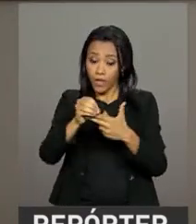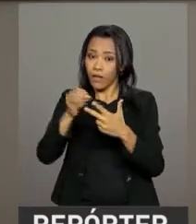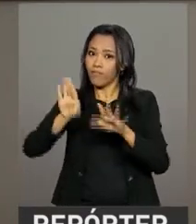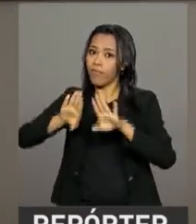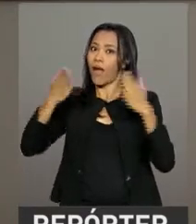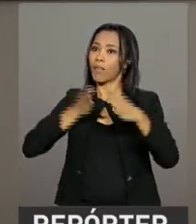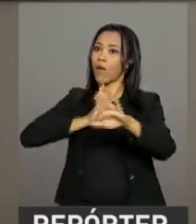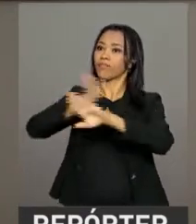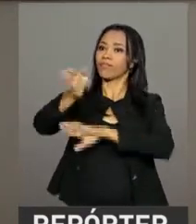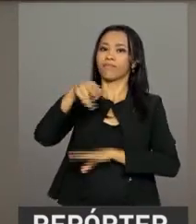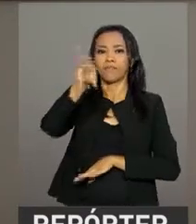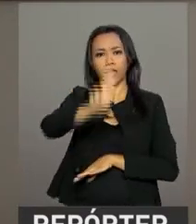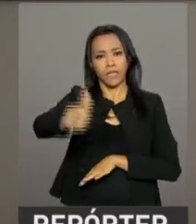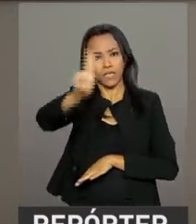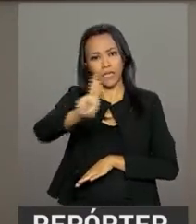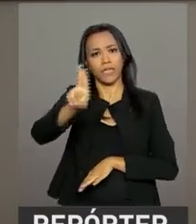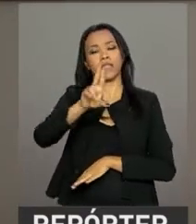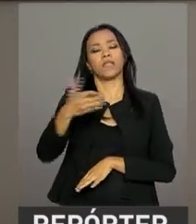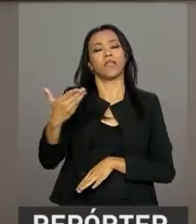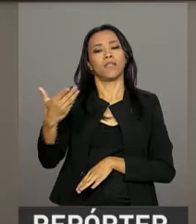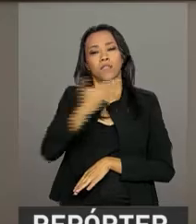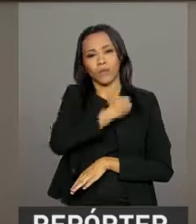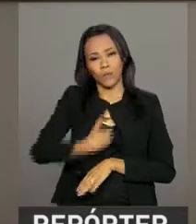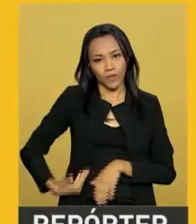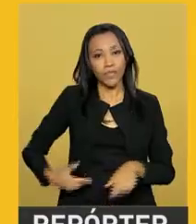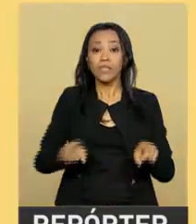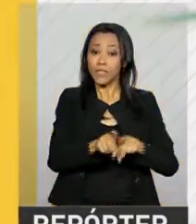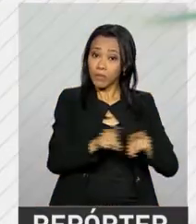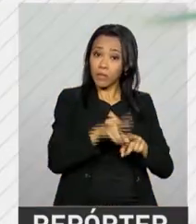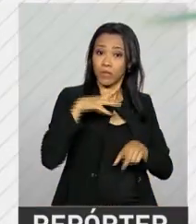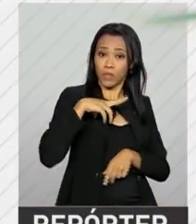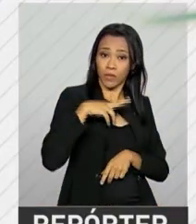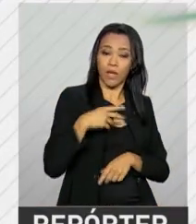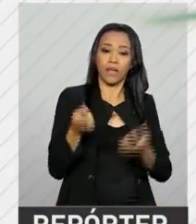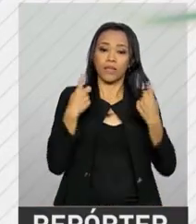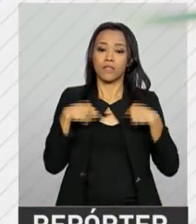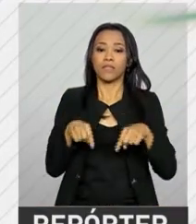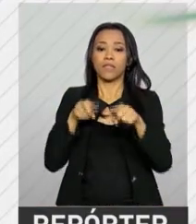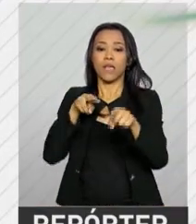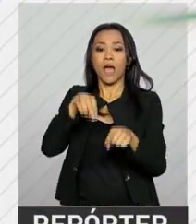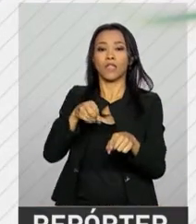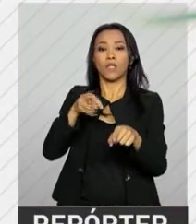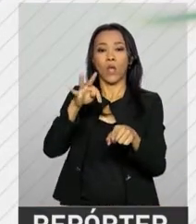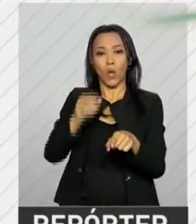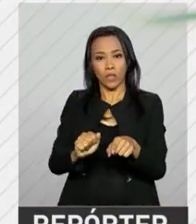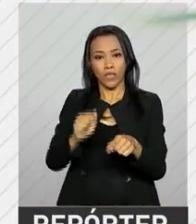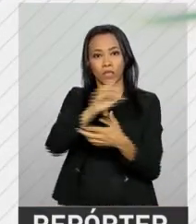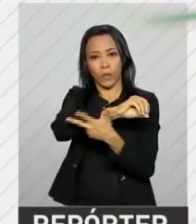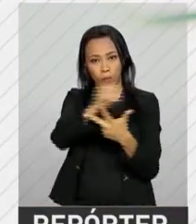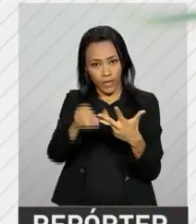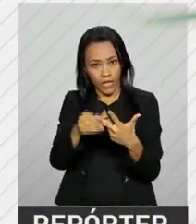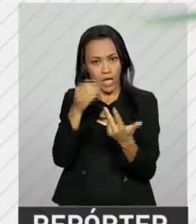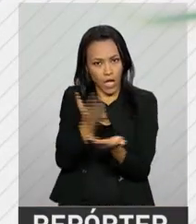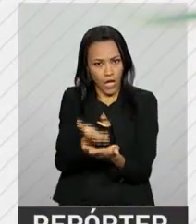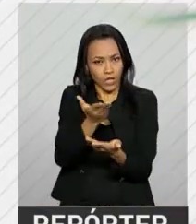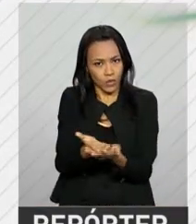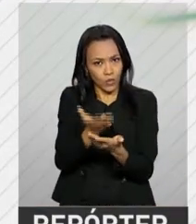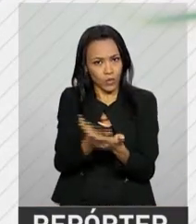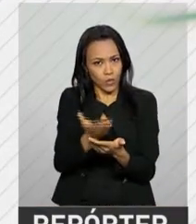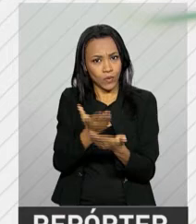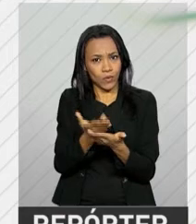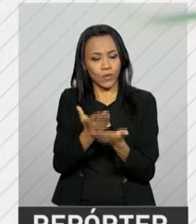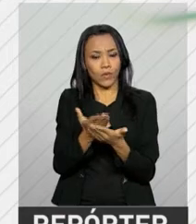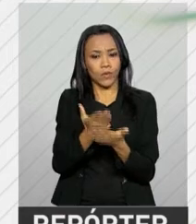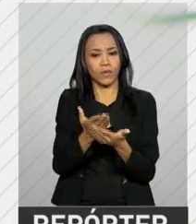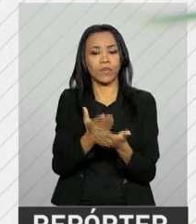entrar em universidades públicas e particulares as notas do enem ajuda o estudante a cursar o ensino superior por meio de